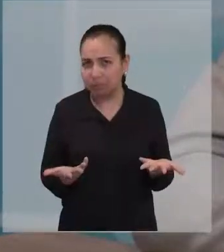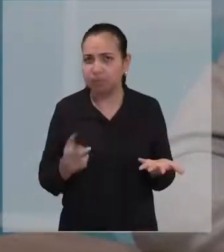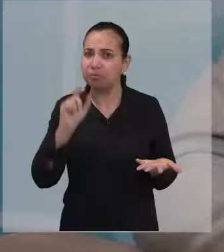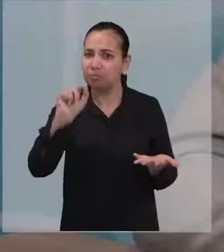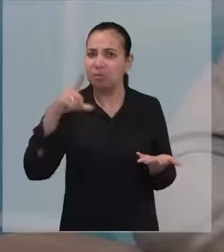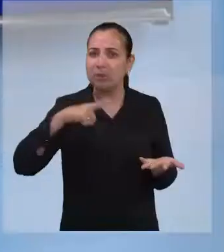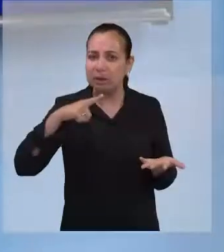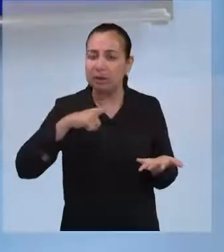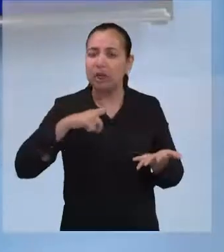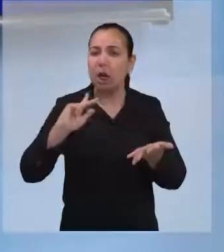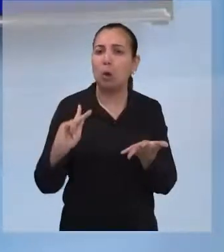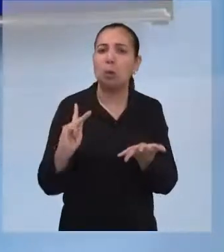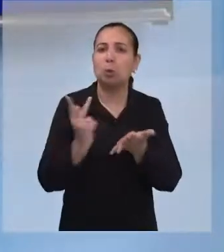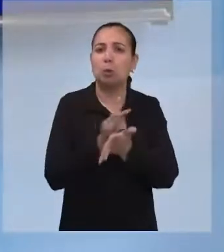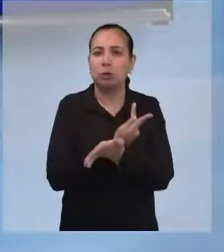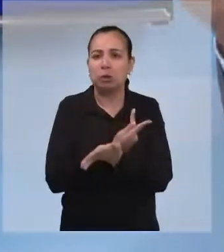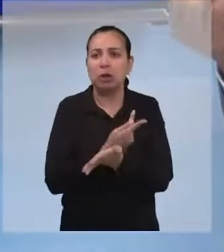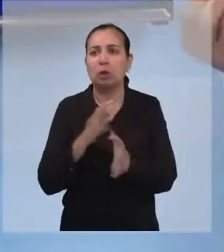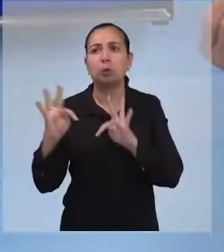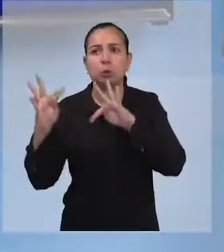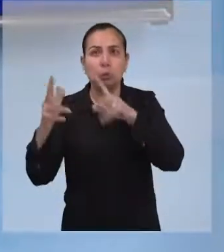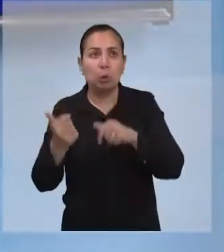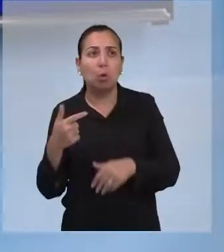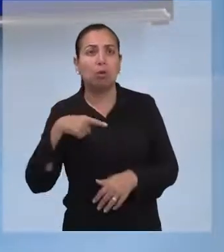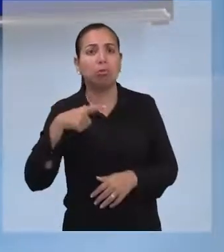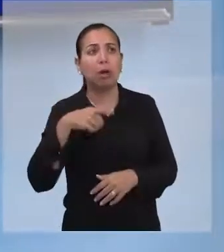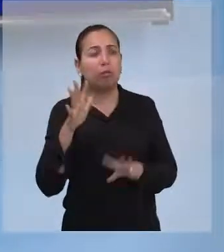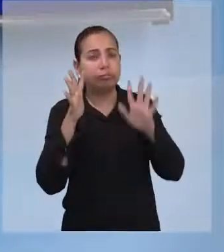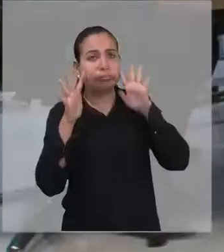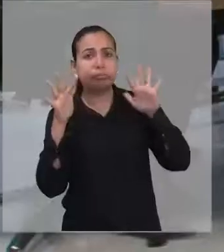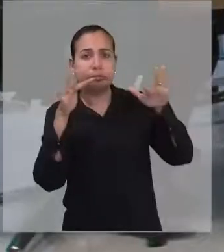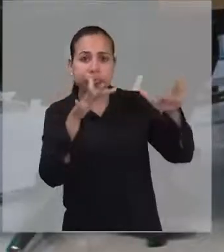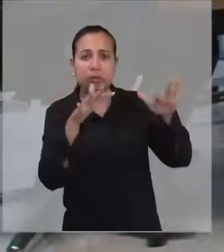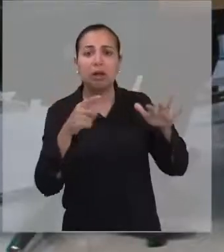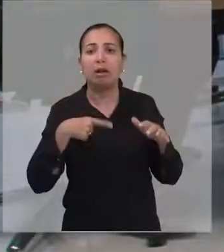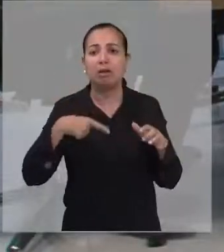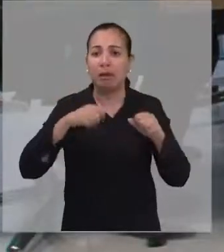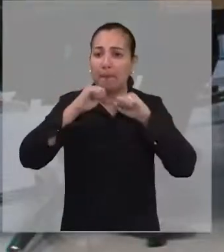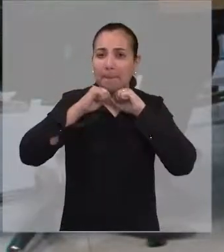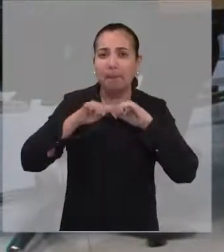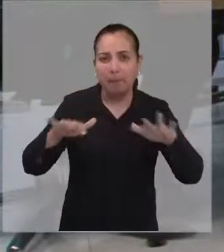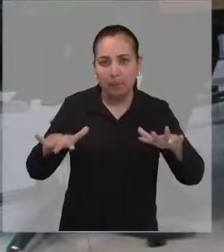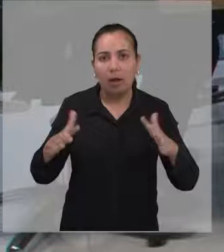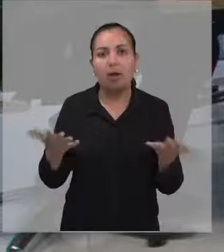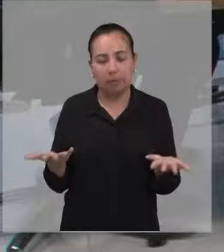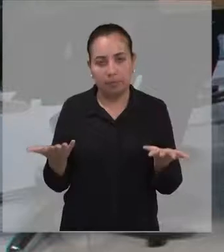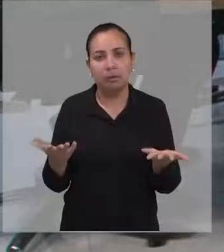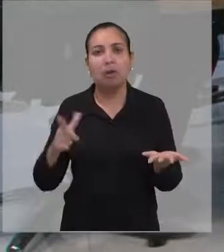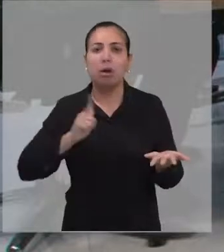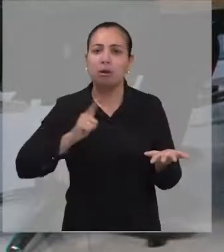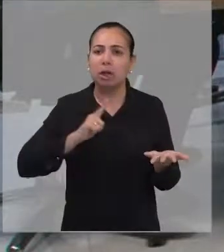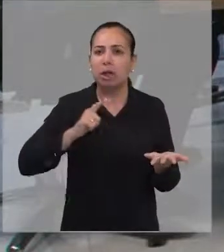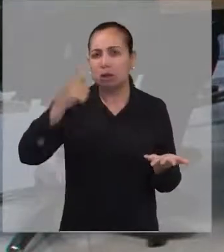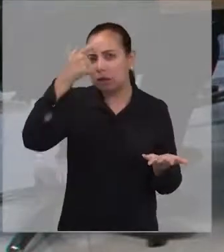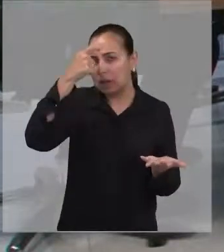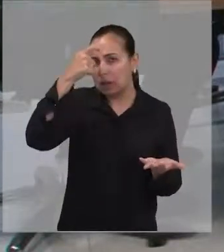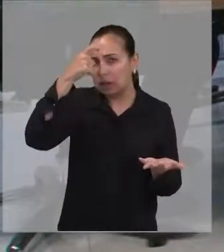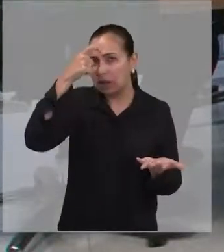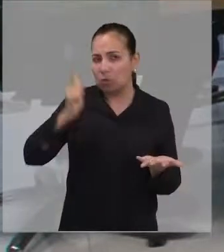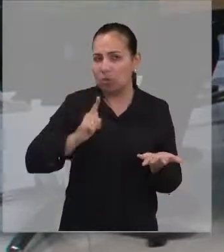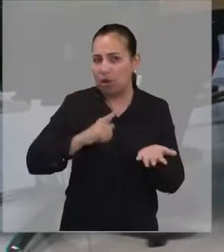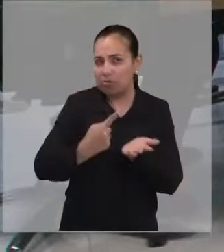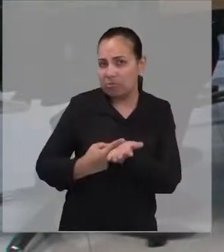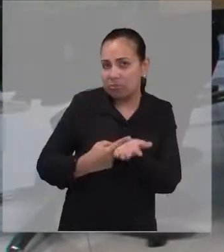últimas interpretações com maior visibilidade são duas. De um lado, os que entendem que